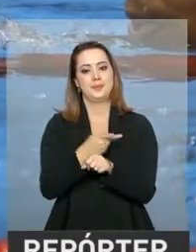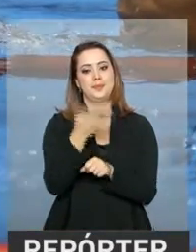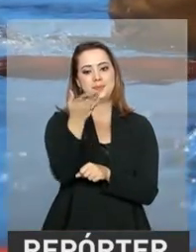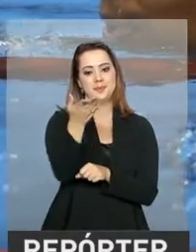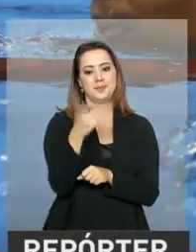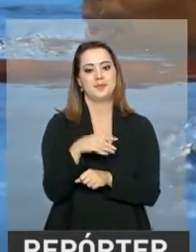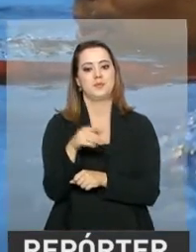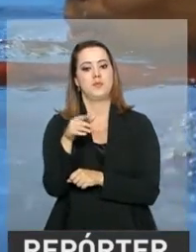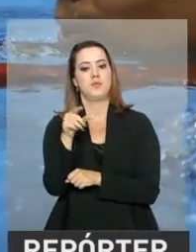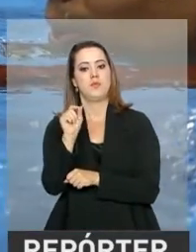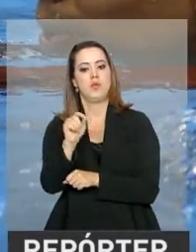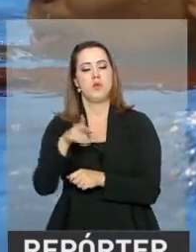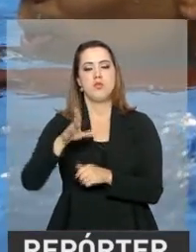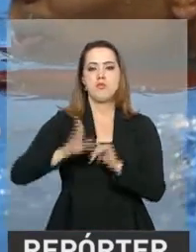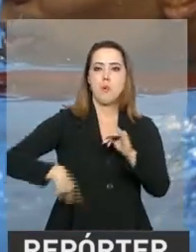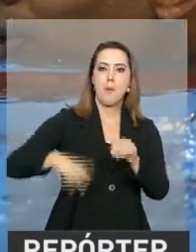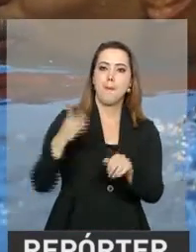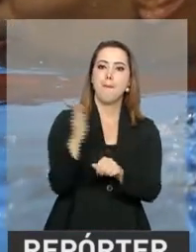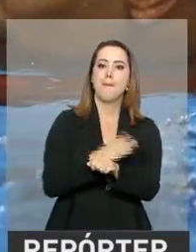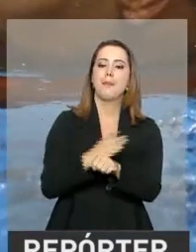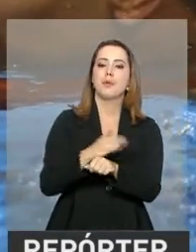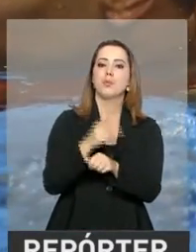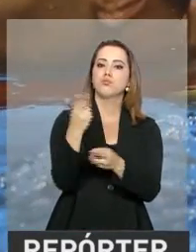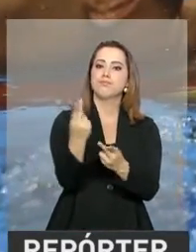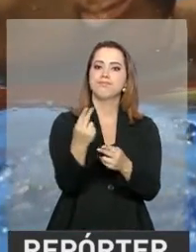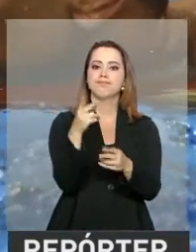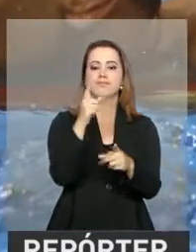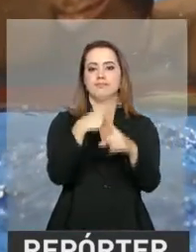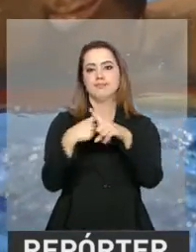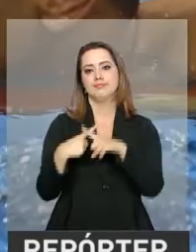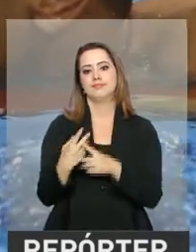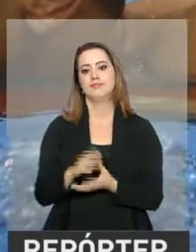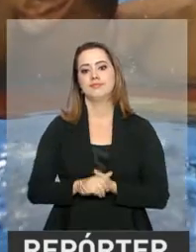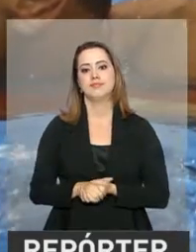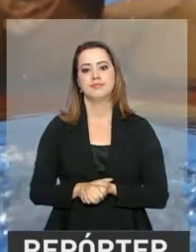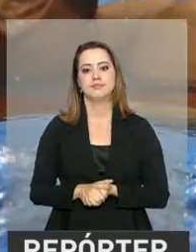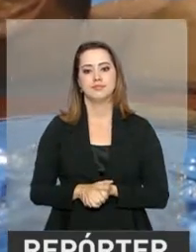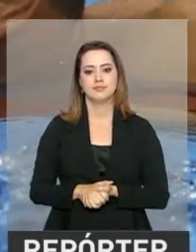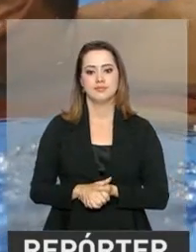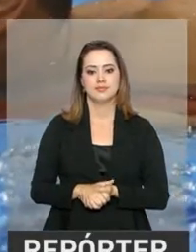Felipe Rodrigues, medalha de bronze, na mesma prova.